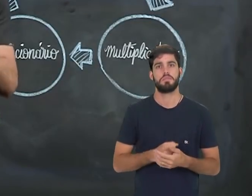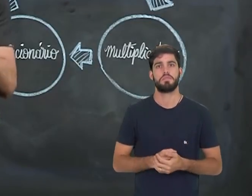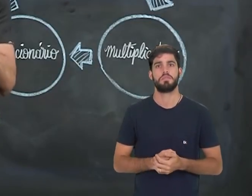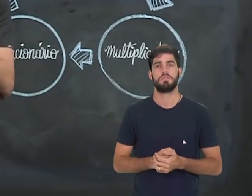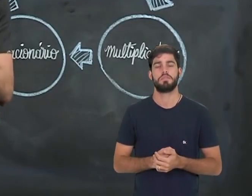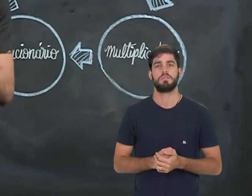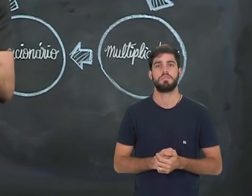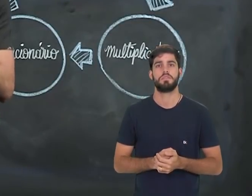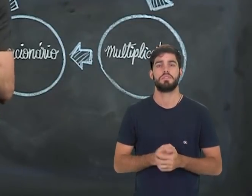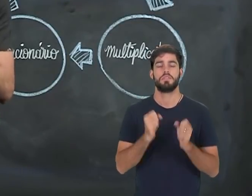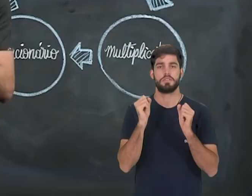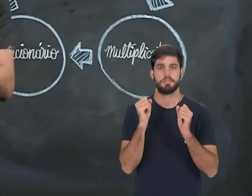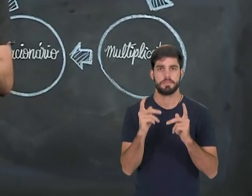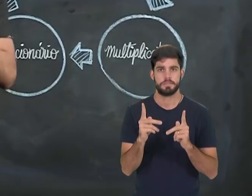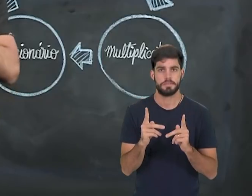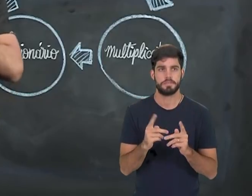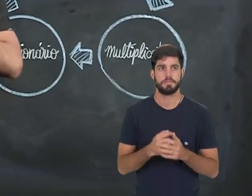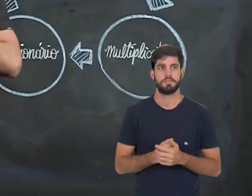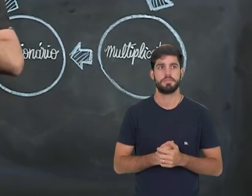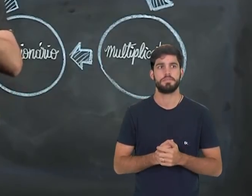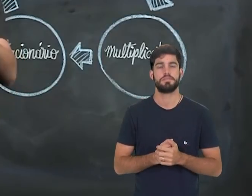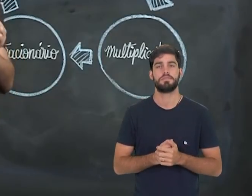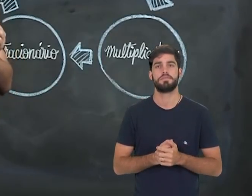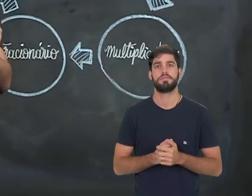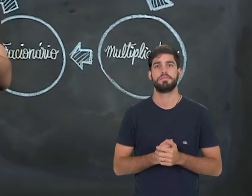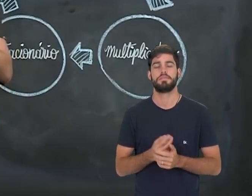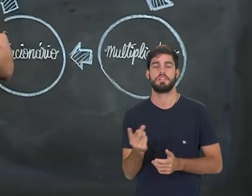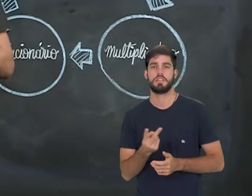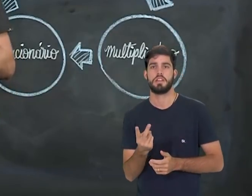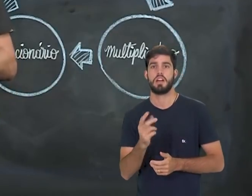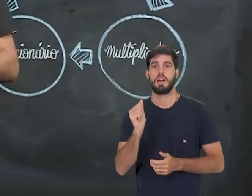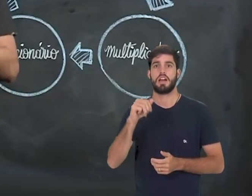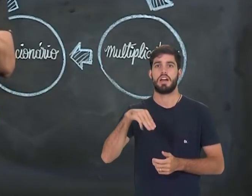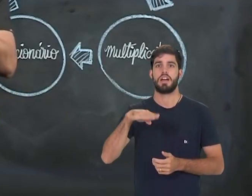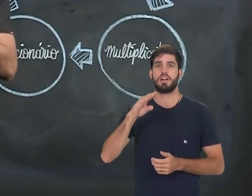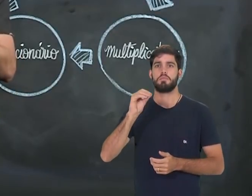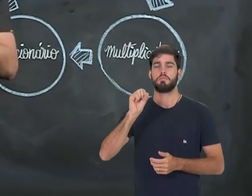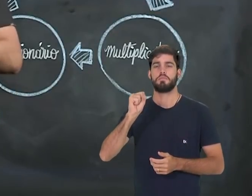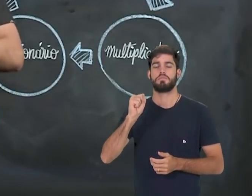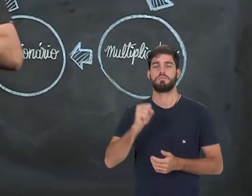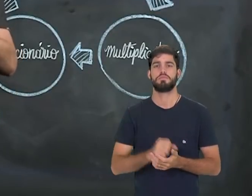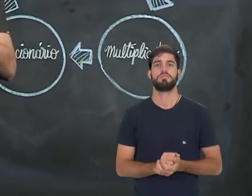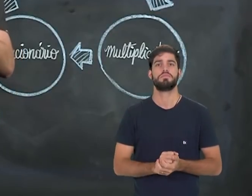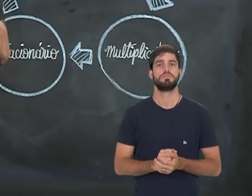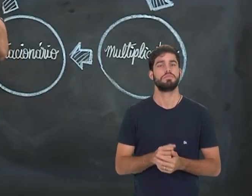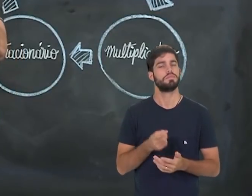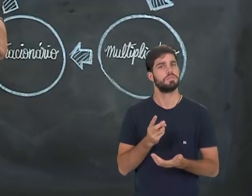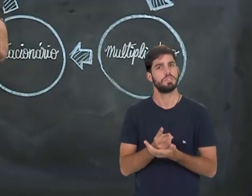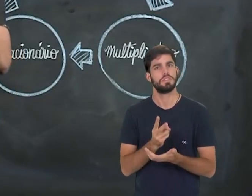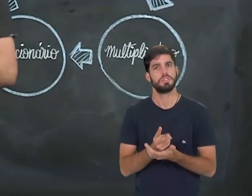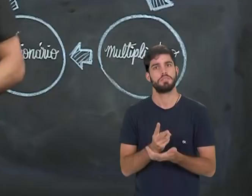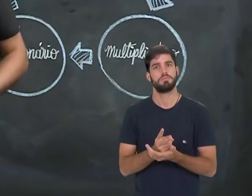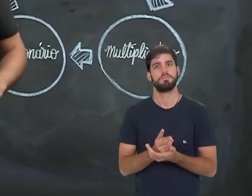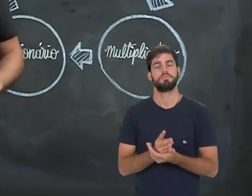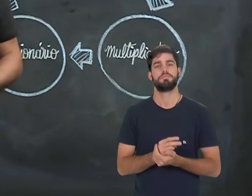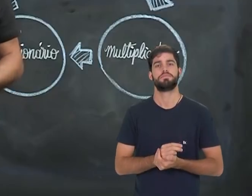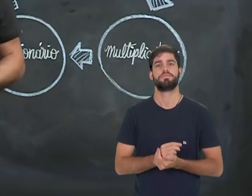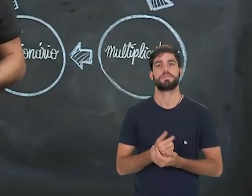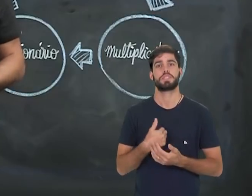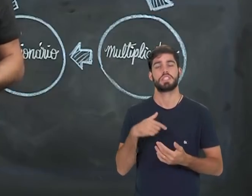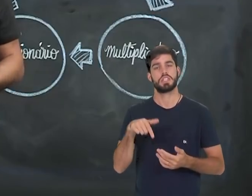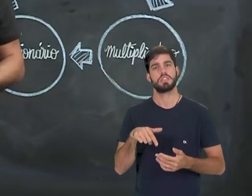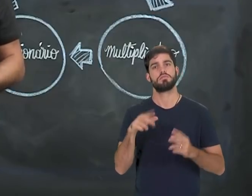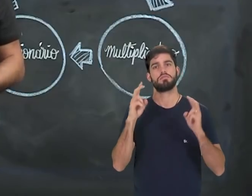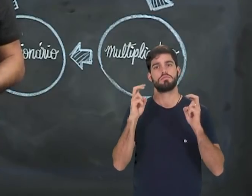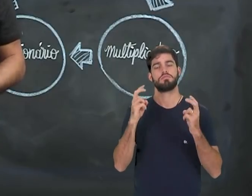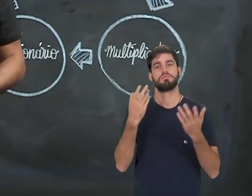sempre a os dois, ok? E o ambos pode variar também para masculino e feminino. ok? Singular e plural também, não esquece. Esse foi o